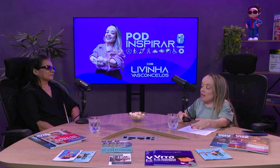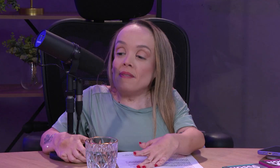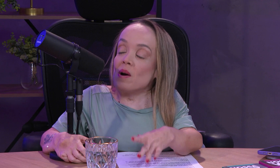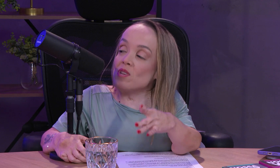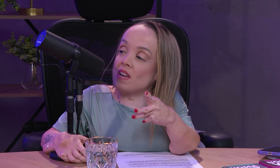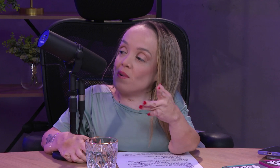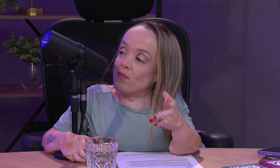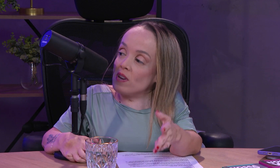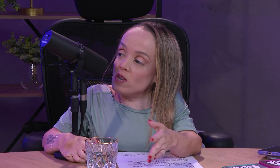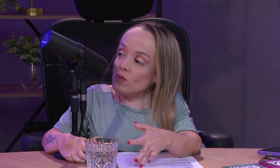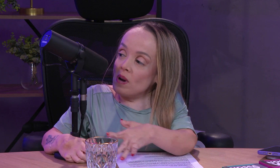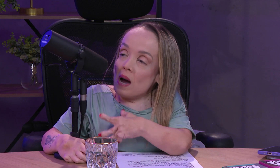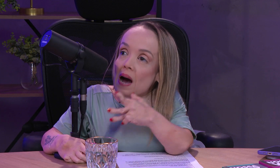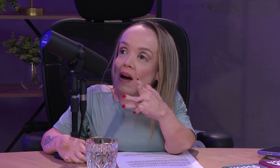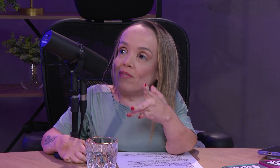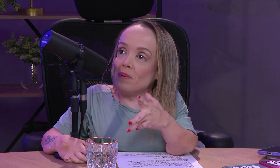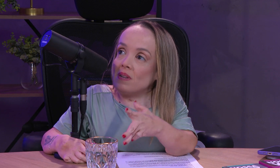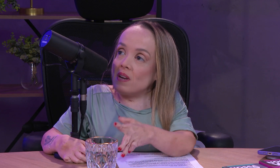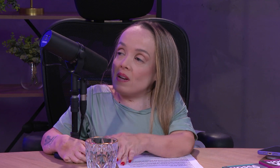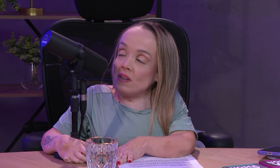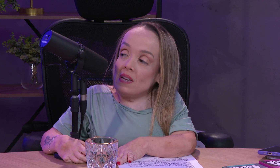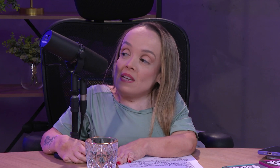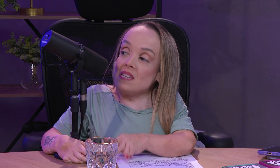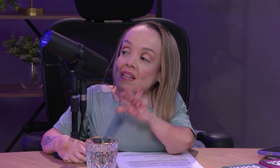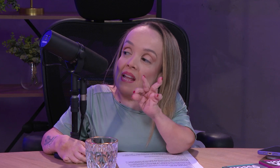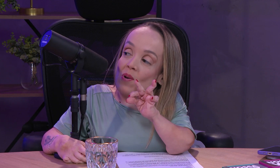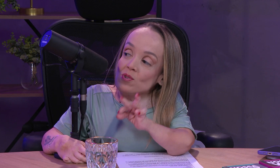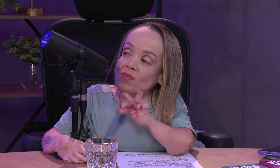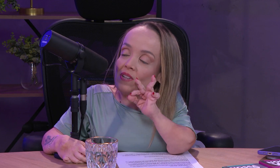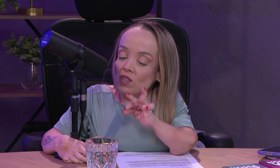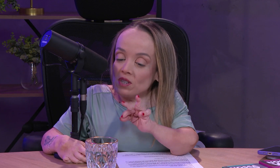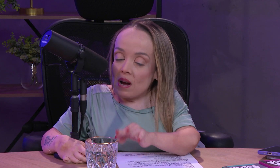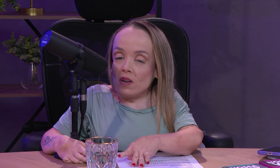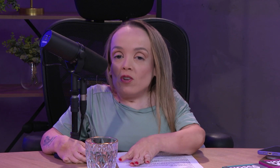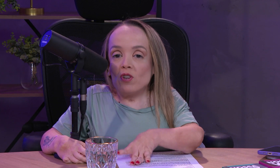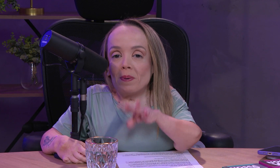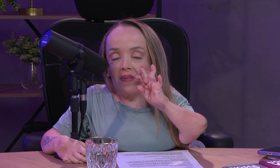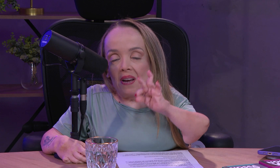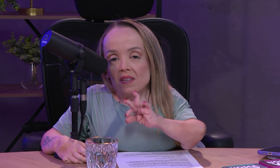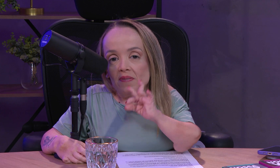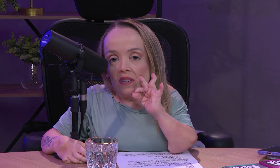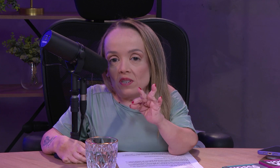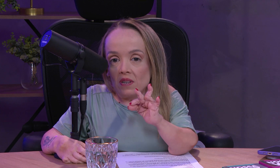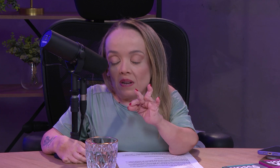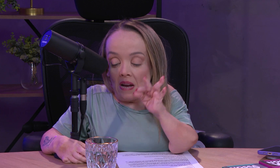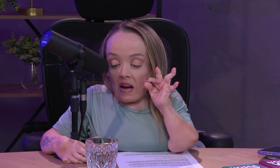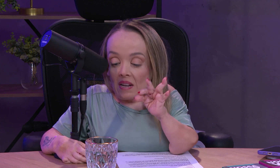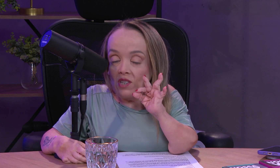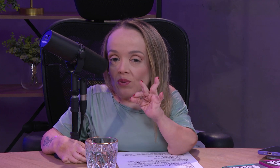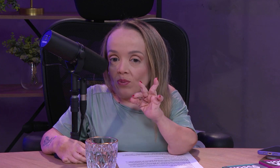criança, da onde é que ela veio, a família dela e até onde Fatinha está. Só para avisar que